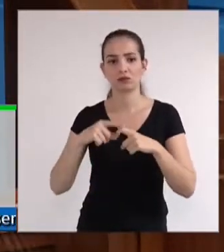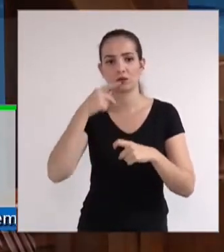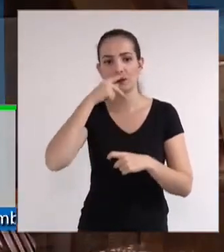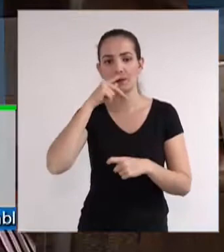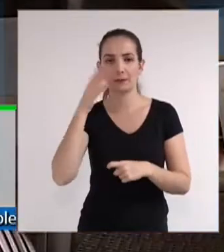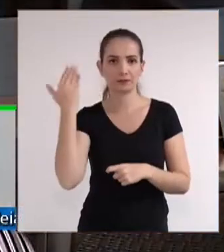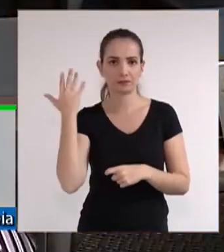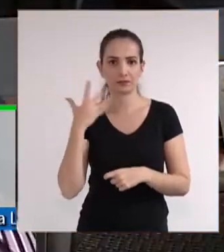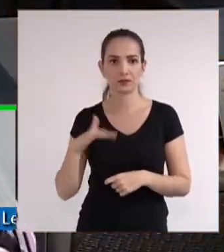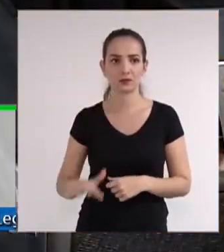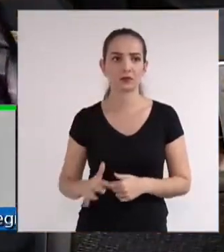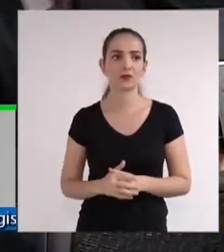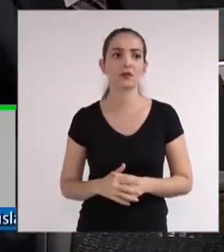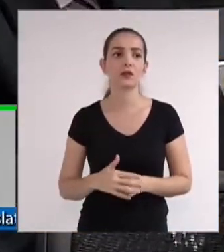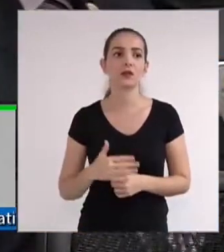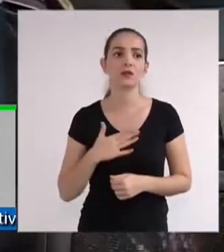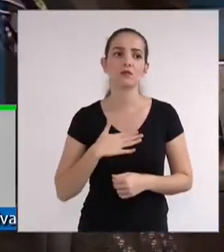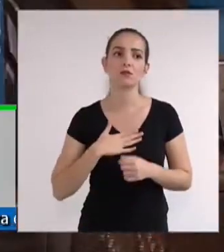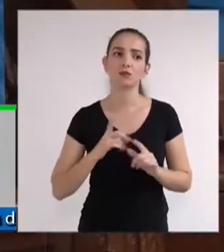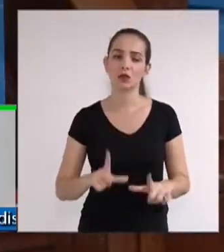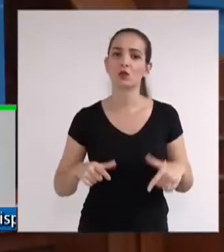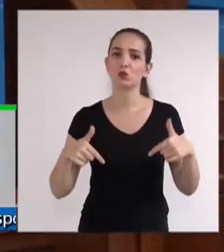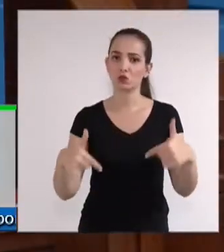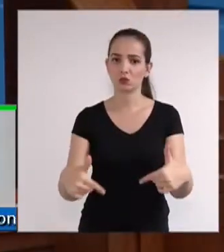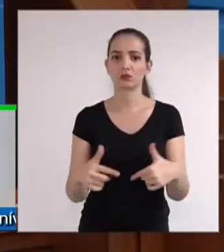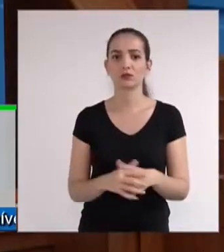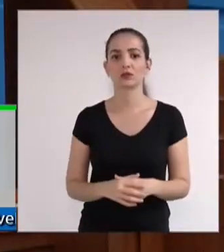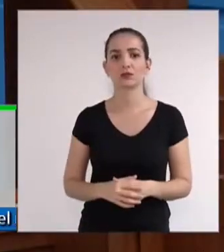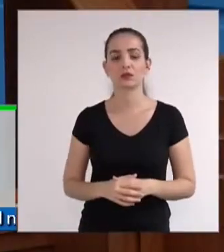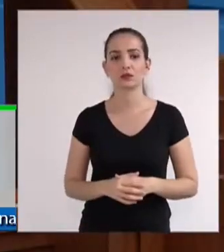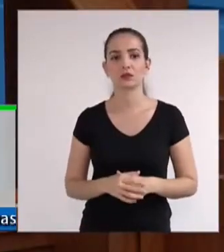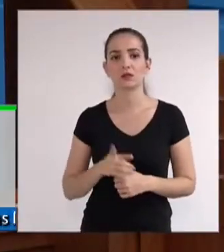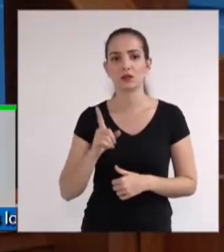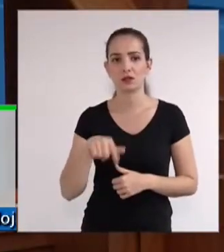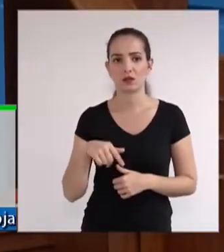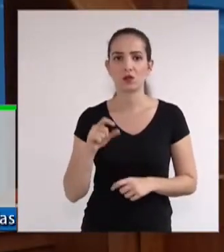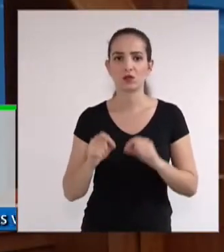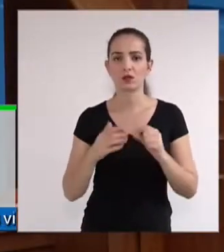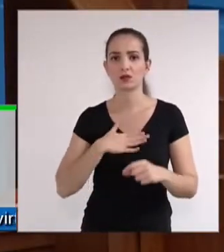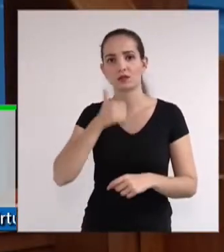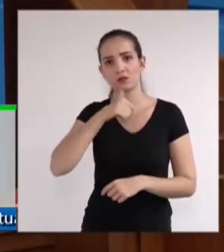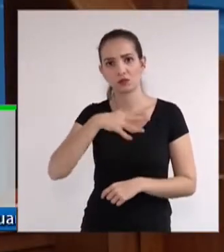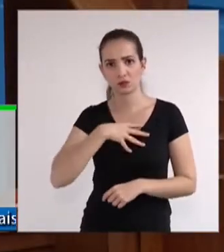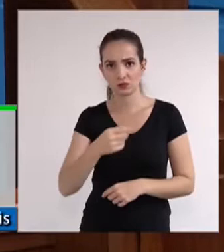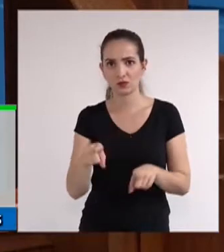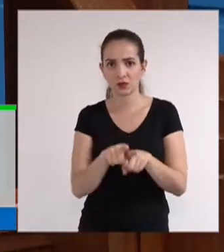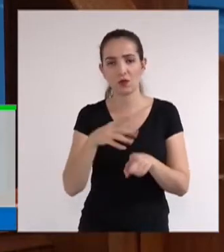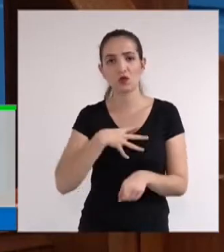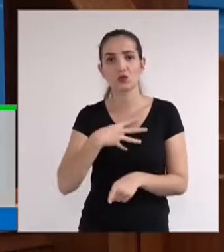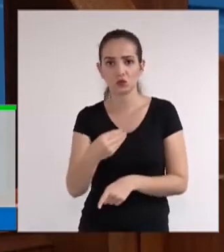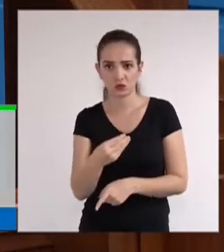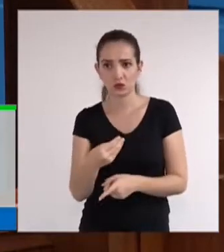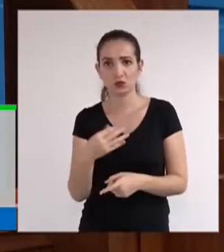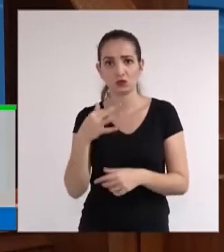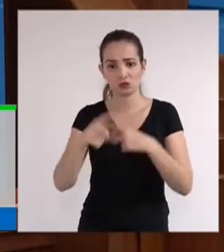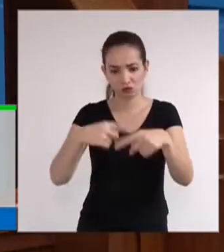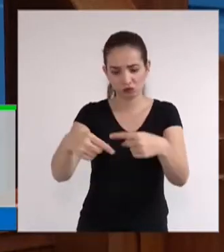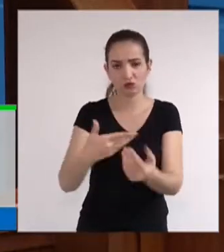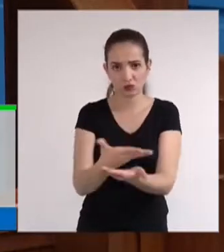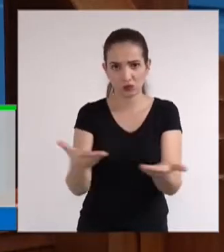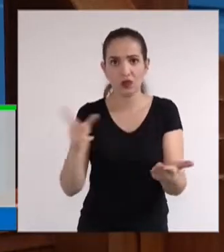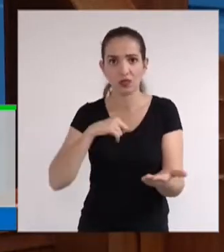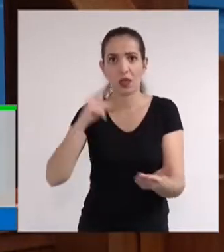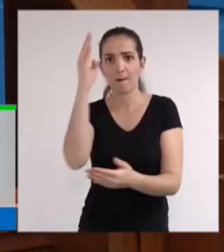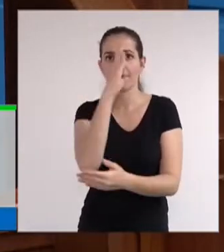A minha vocação nessa luta é para que as minhas filhas e os filhos dos senhores tenham uma pátria